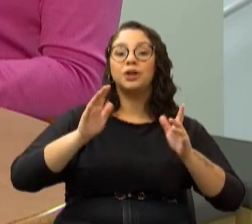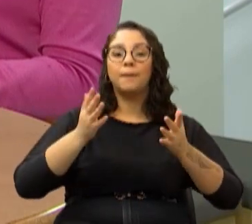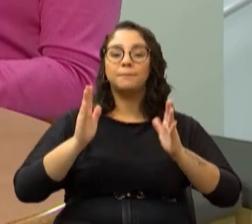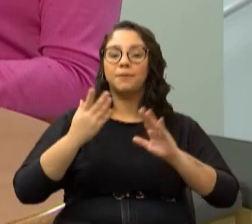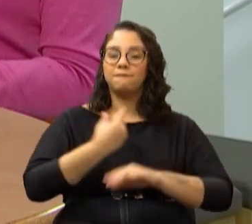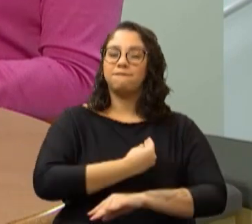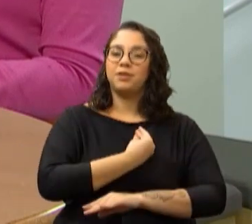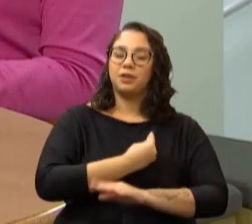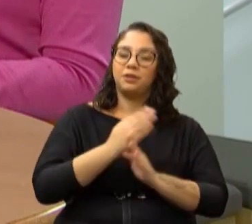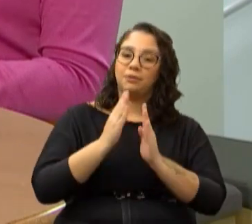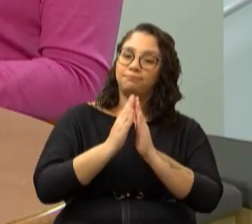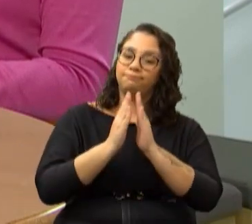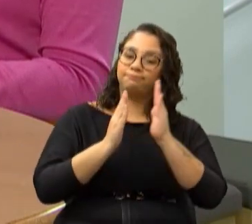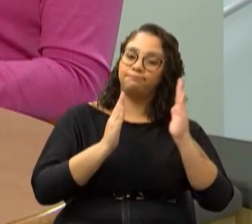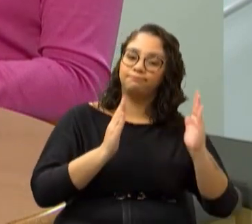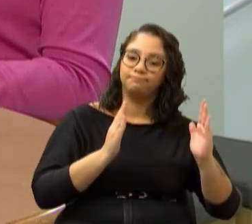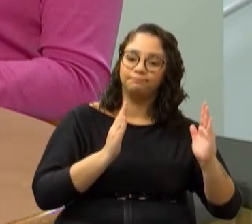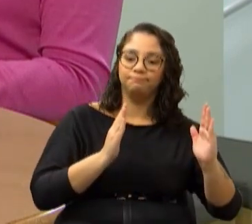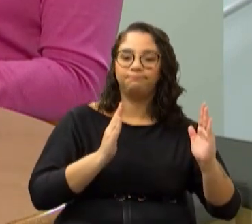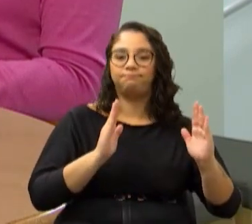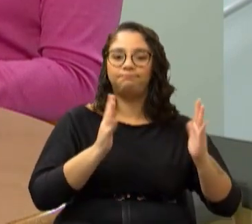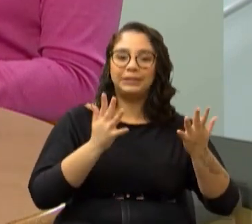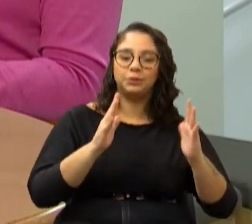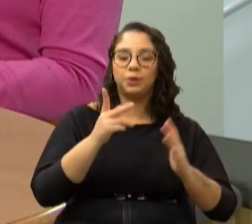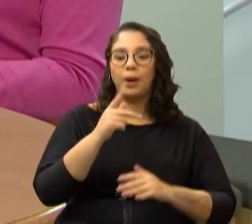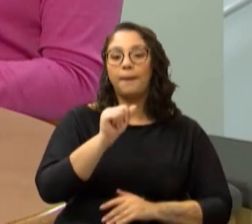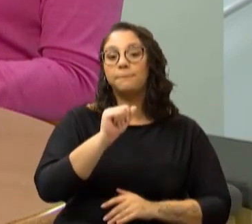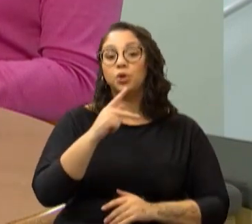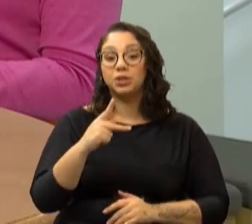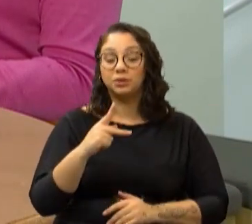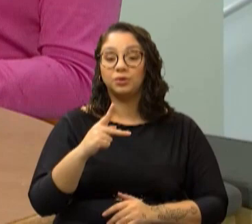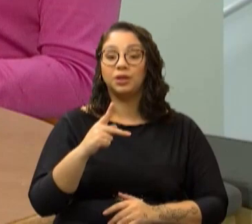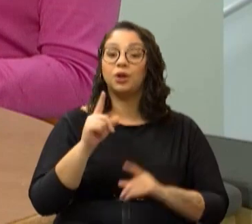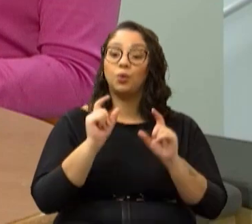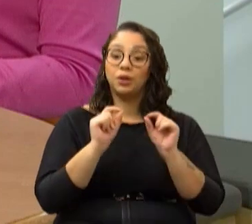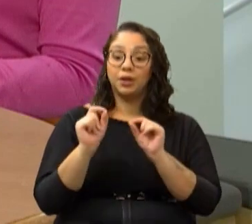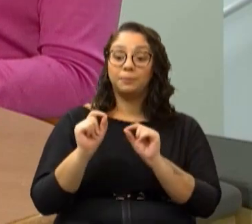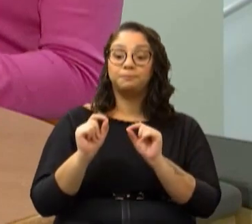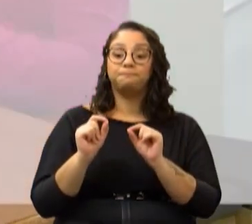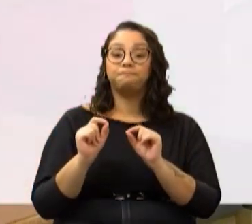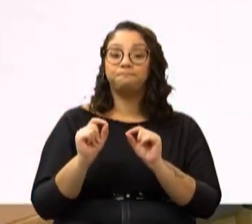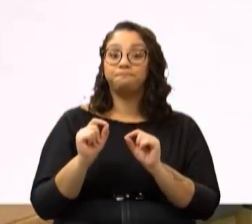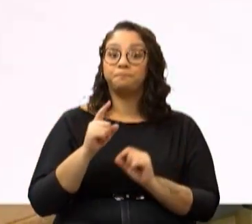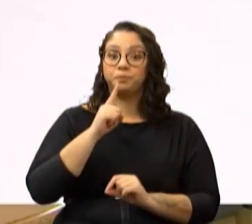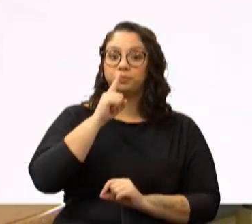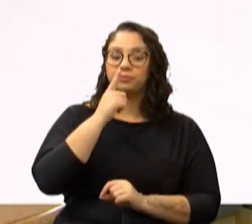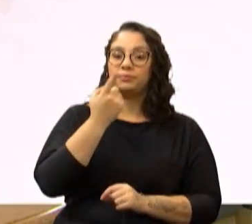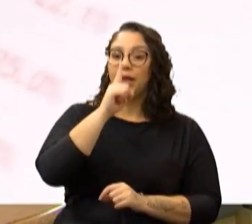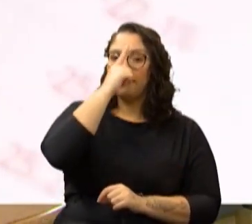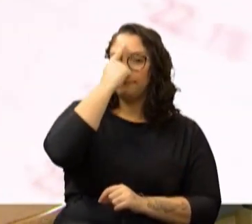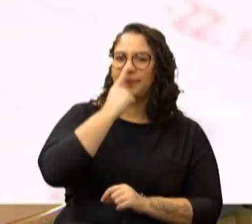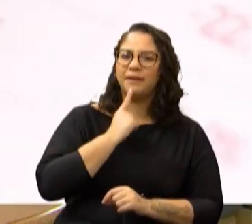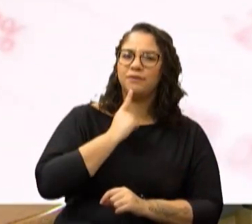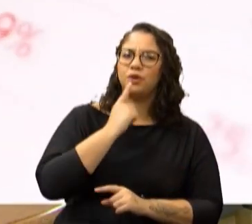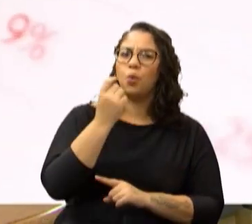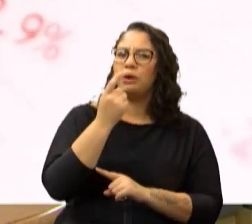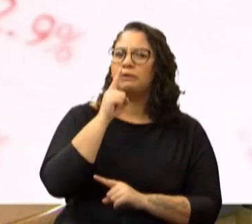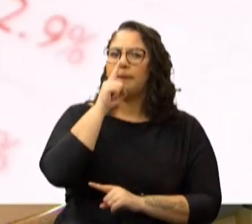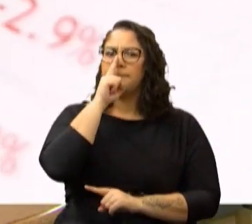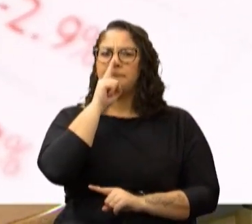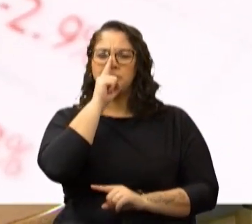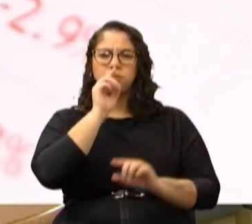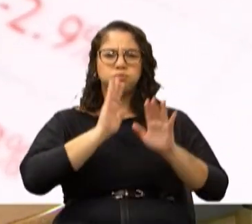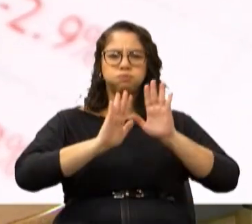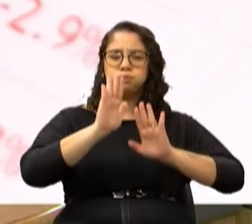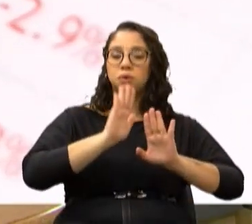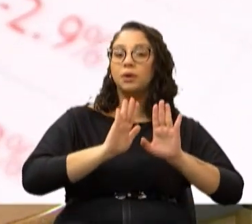de um certo período da vida, basicamente na aposentadoria, elas deixam de ter esse perfil mais agressivo porque elas